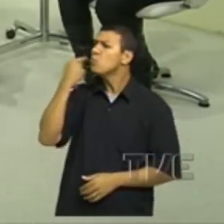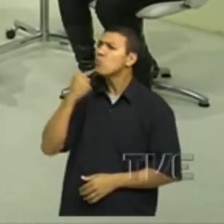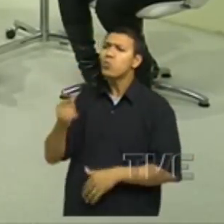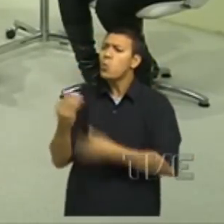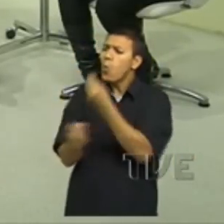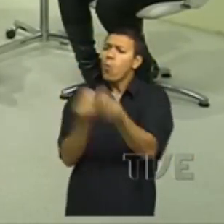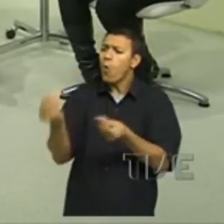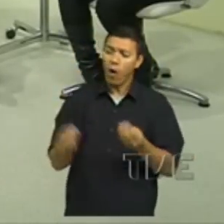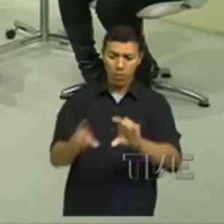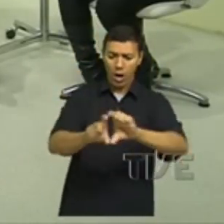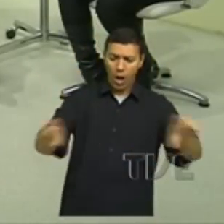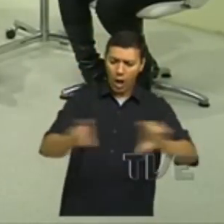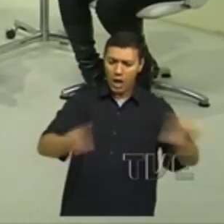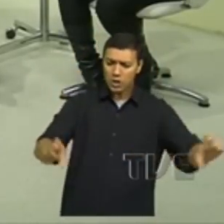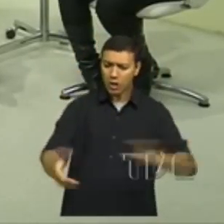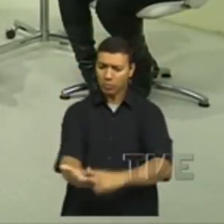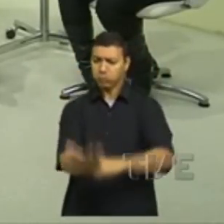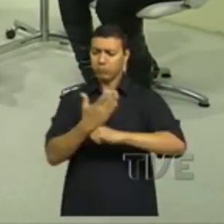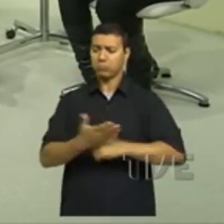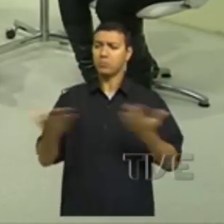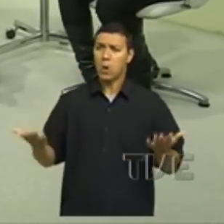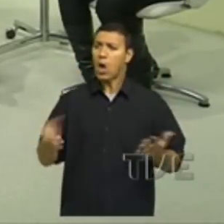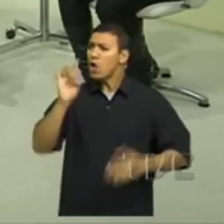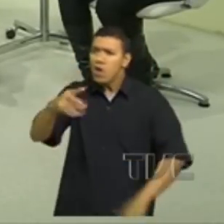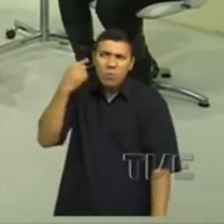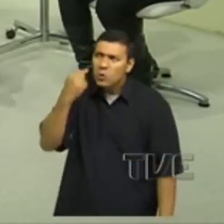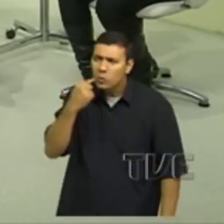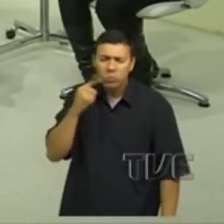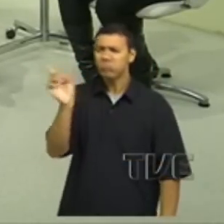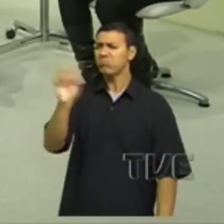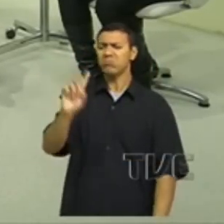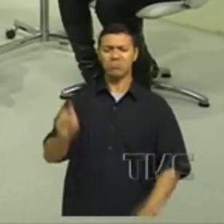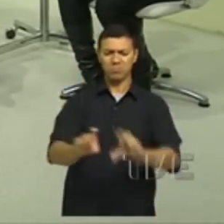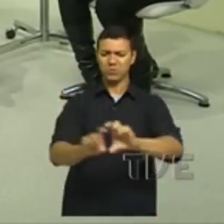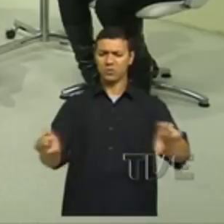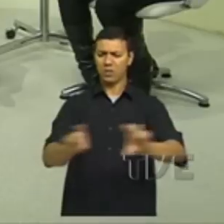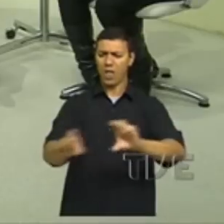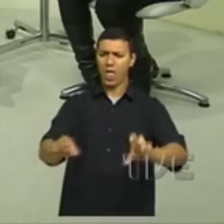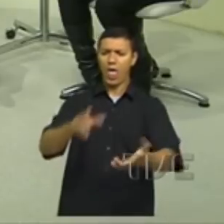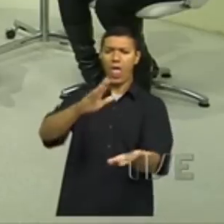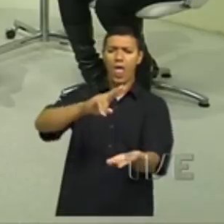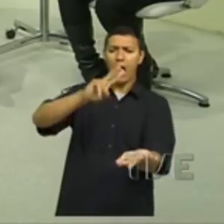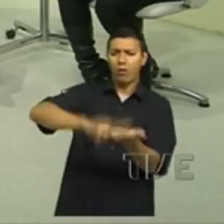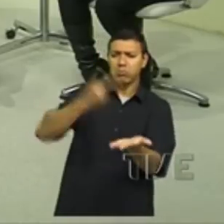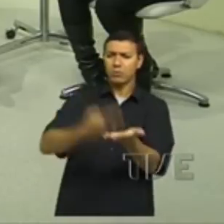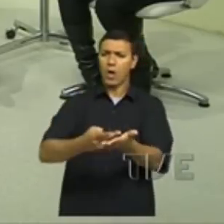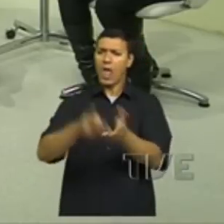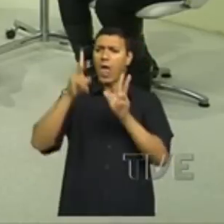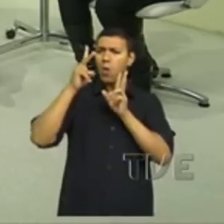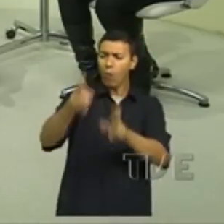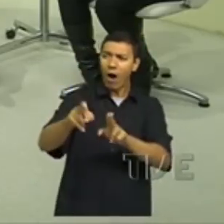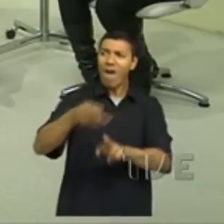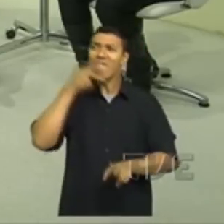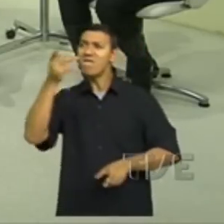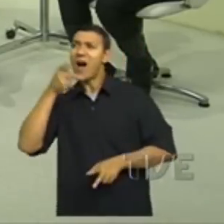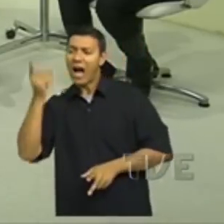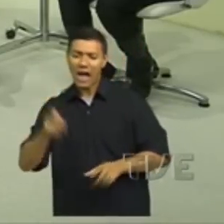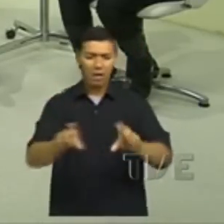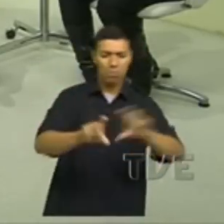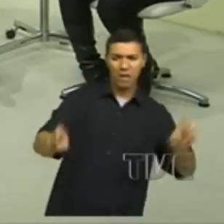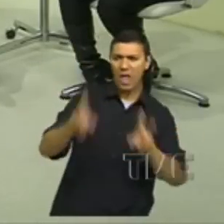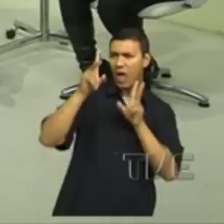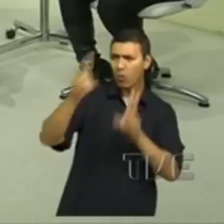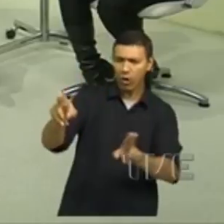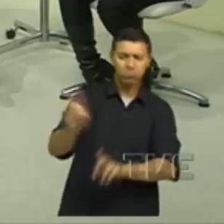as legendas possuem uma característica específica. Elas não são apenas a transcrição literal da fala. Eu queria que tu explicasse um pouquinho como